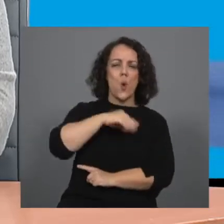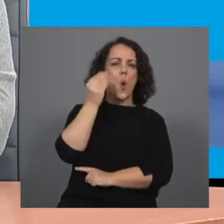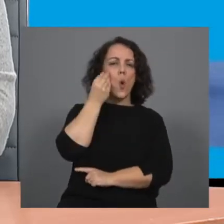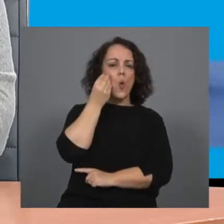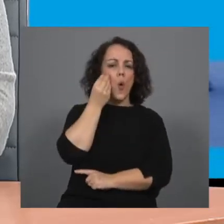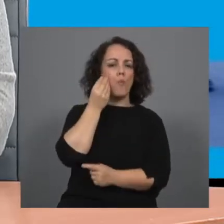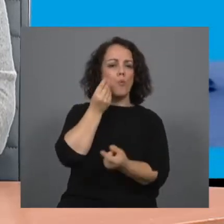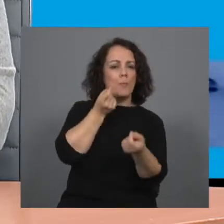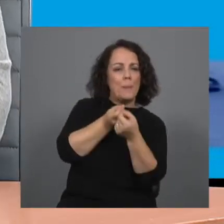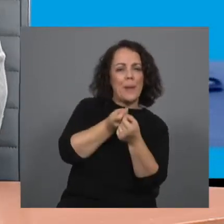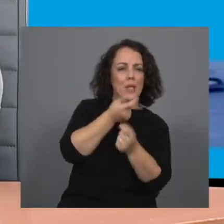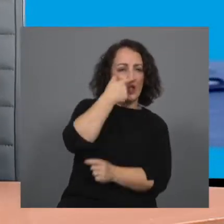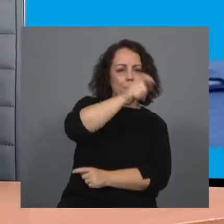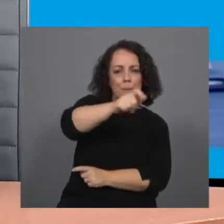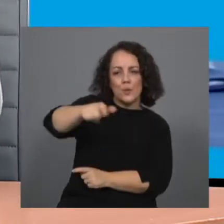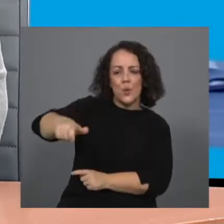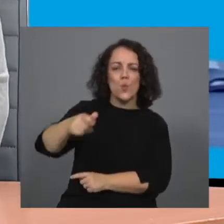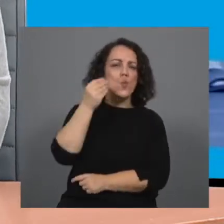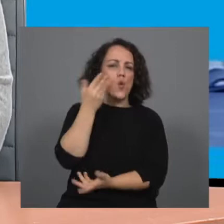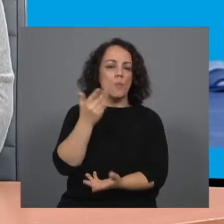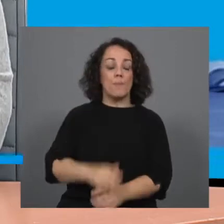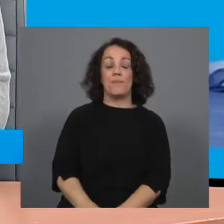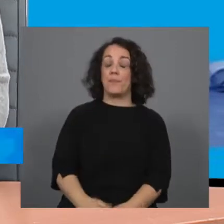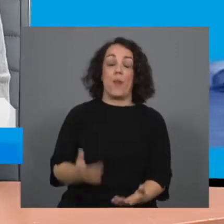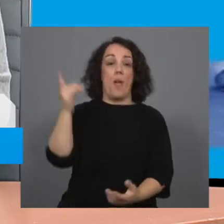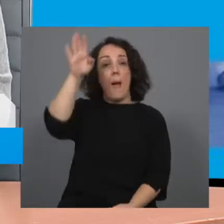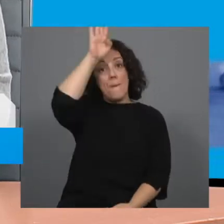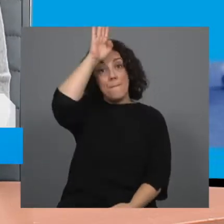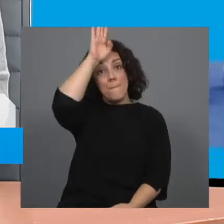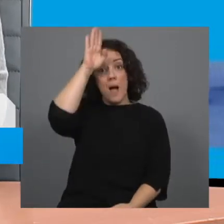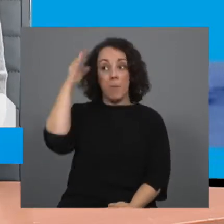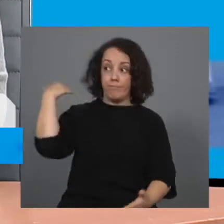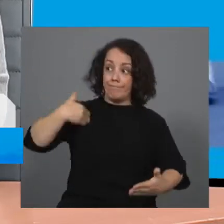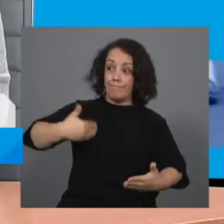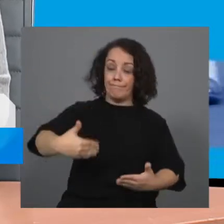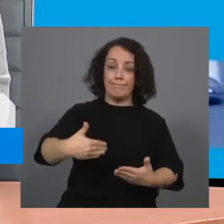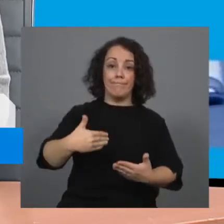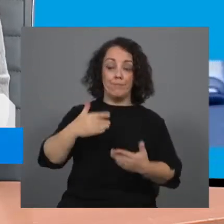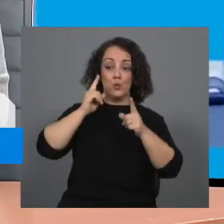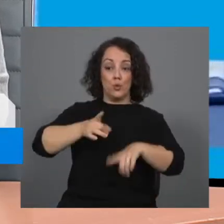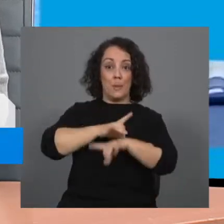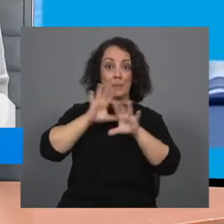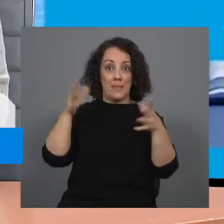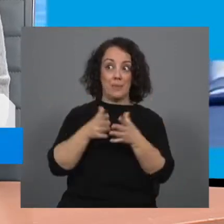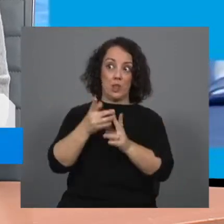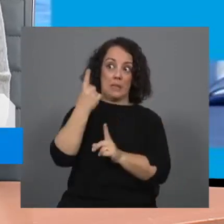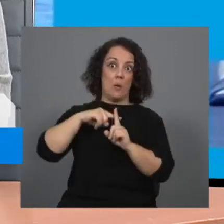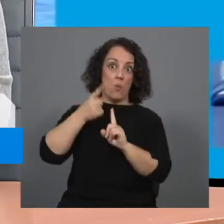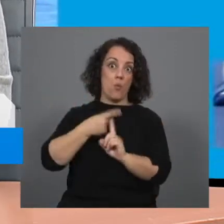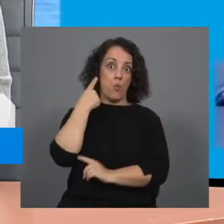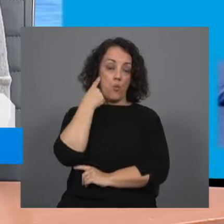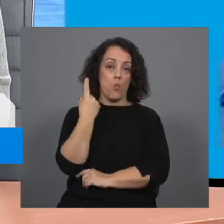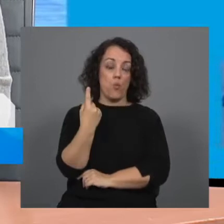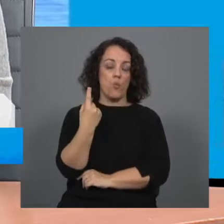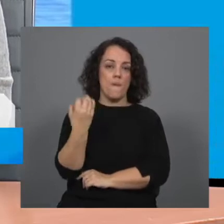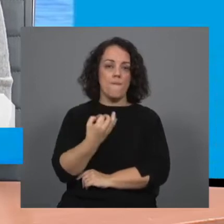e onde estão? Olha, Paulo, eu acho que o Papa Francisco não tem feito outra coisa, de um modo particular, desde que começou a pandemia, já vai para um ano, não é? Mas, de qualquer